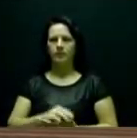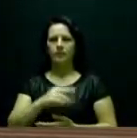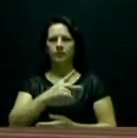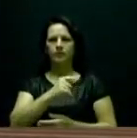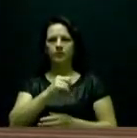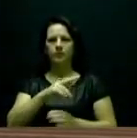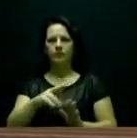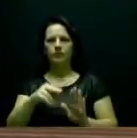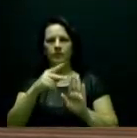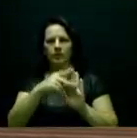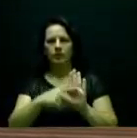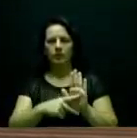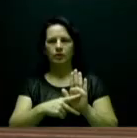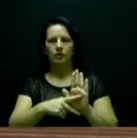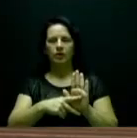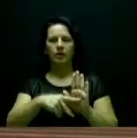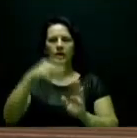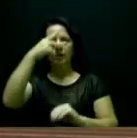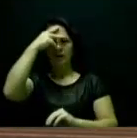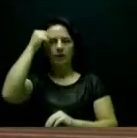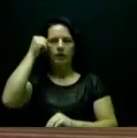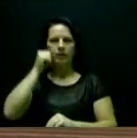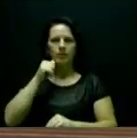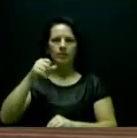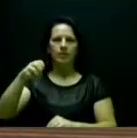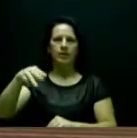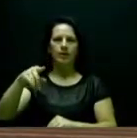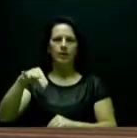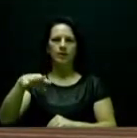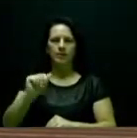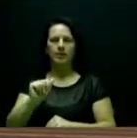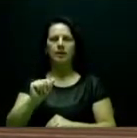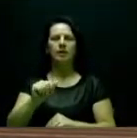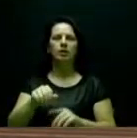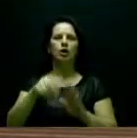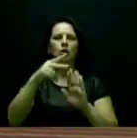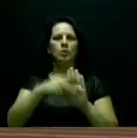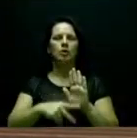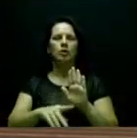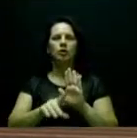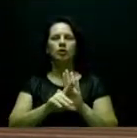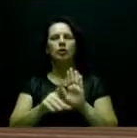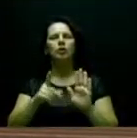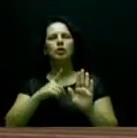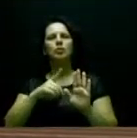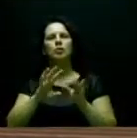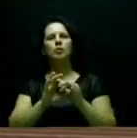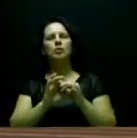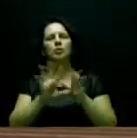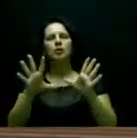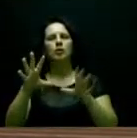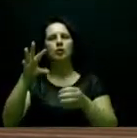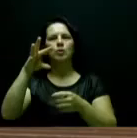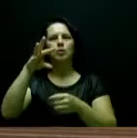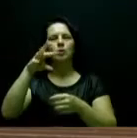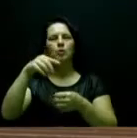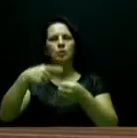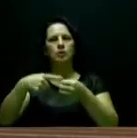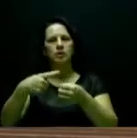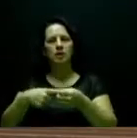Parecer em conjunto. É de autoria da excelentíssima senhora prefeita municipal, o projeto de lei que permite o centro de